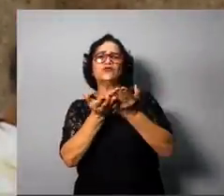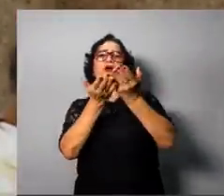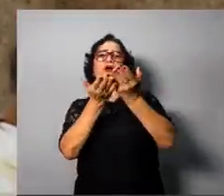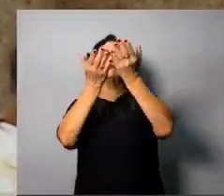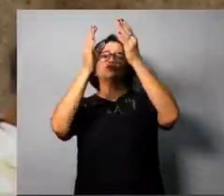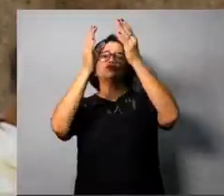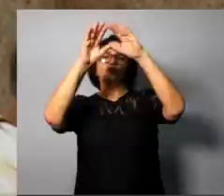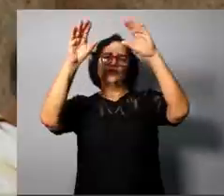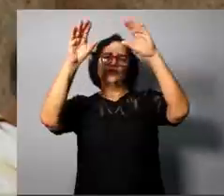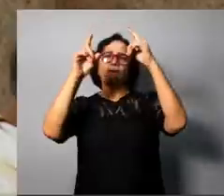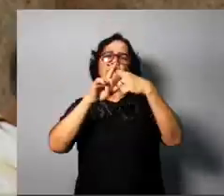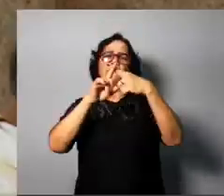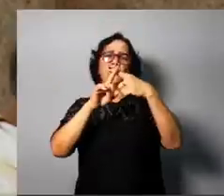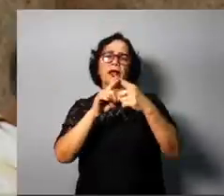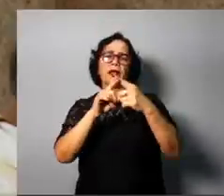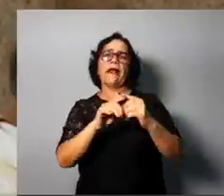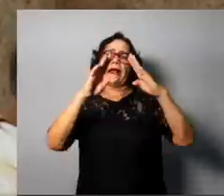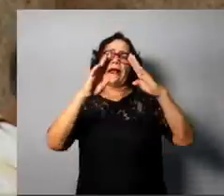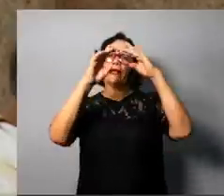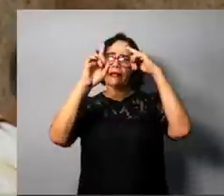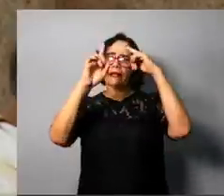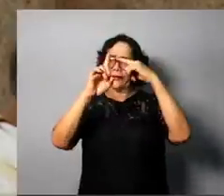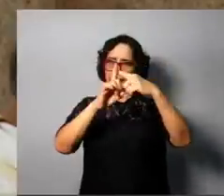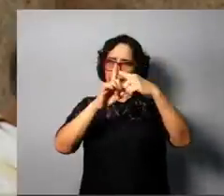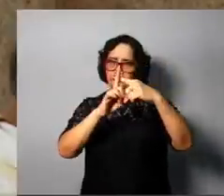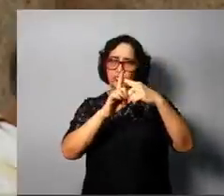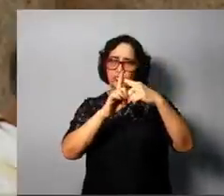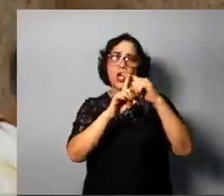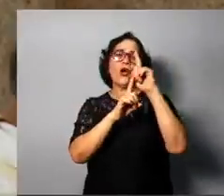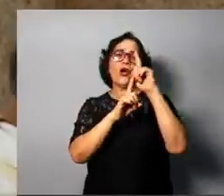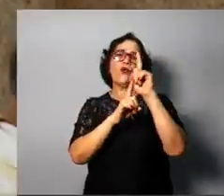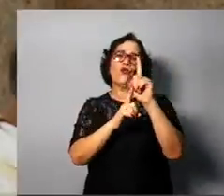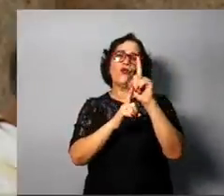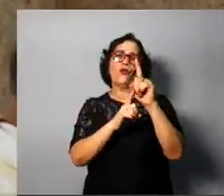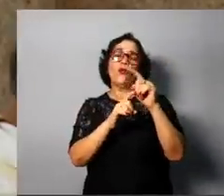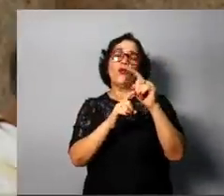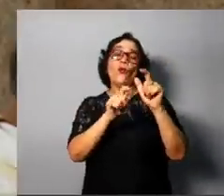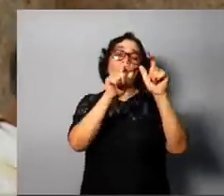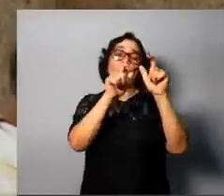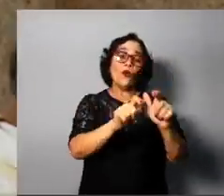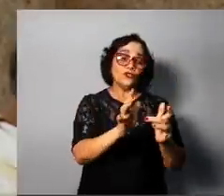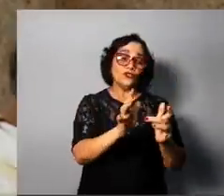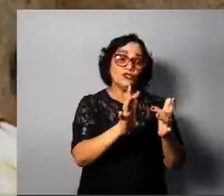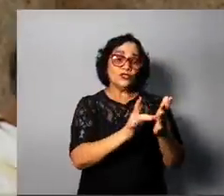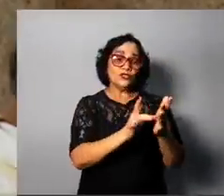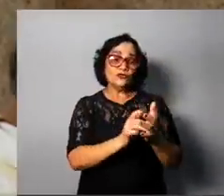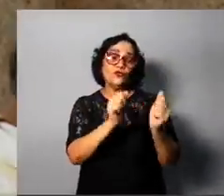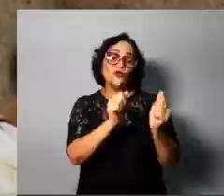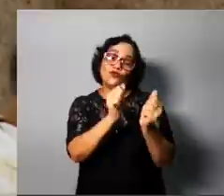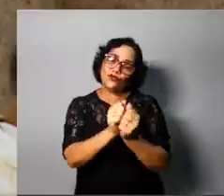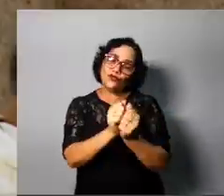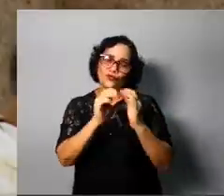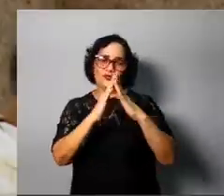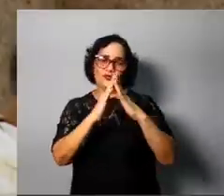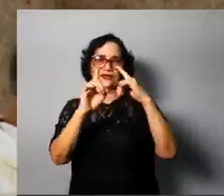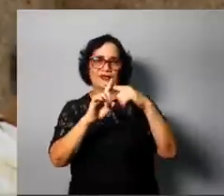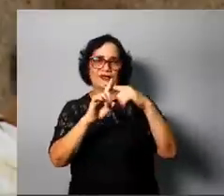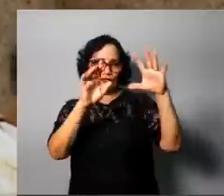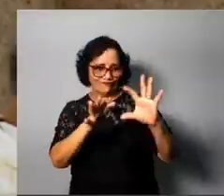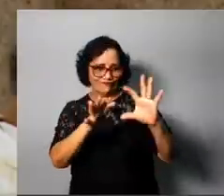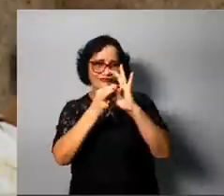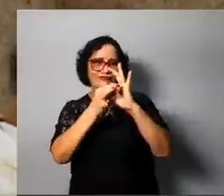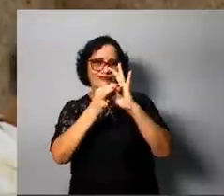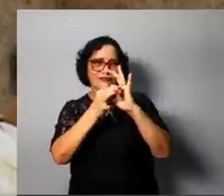ele e ela são um, porque onde está ele, lá ela está com ele.